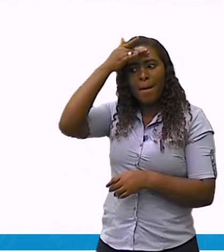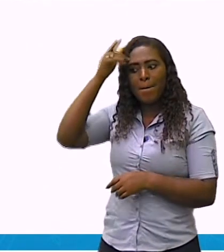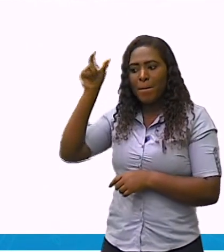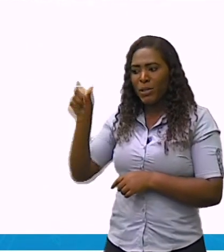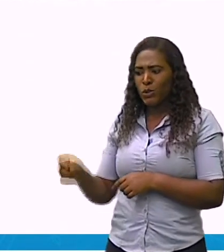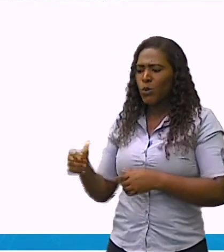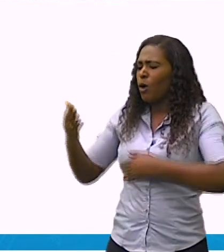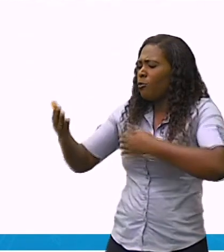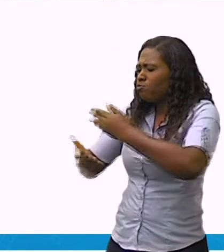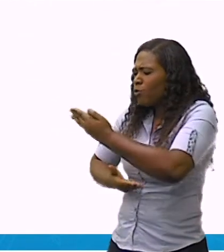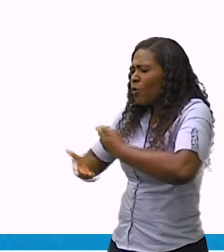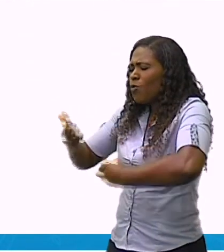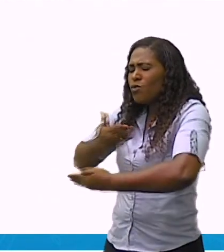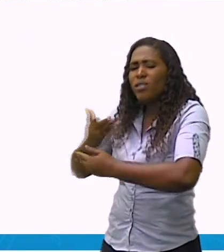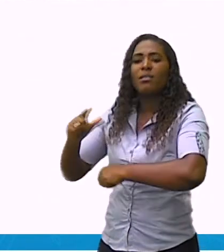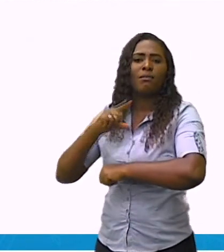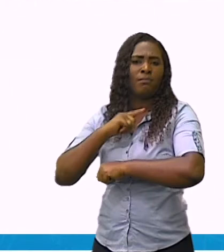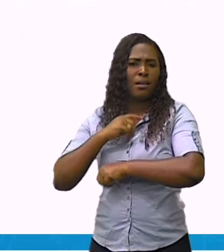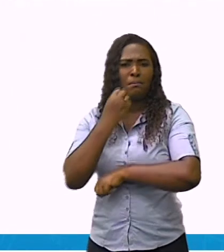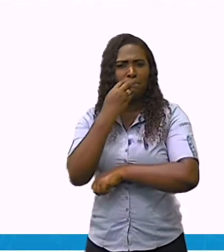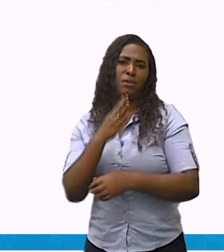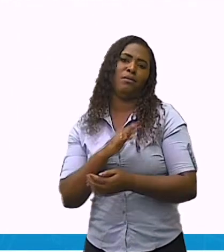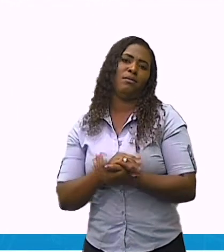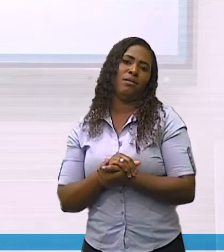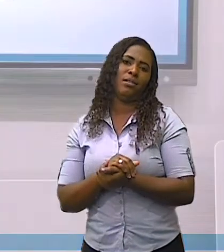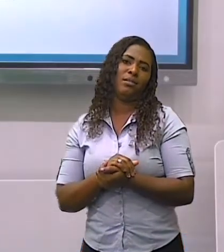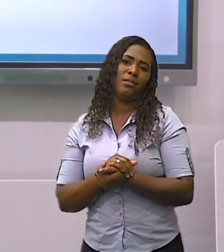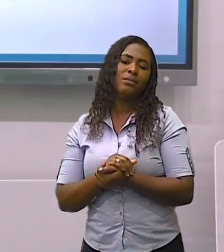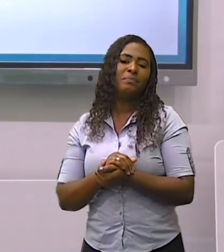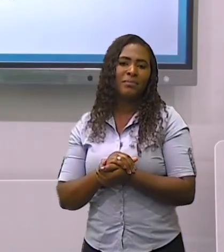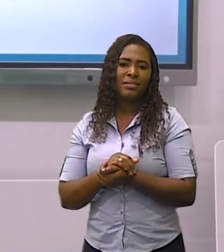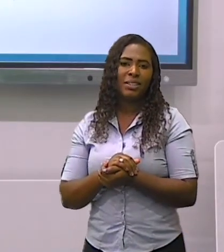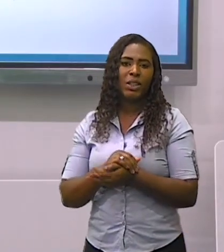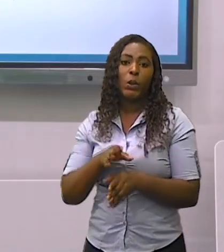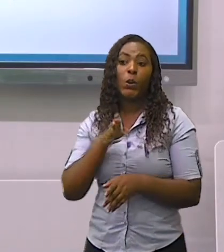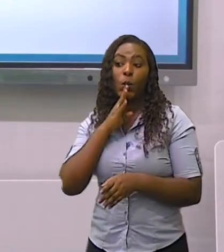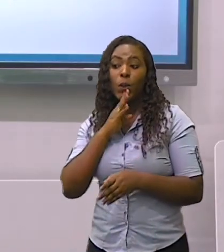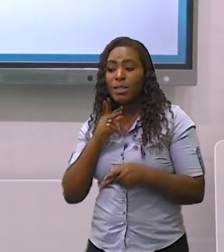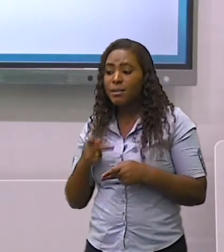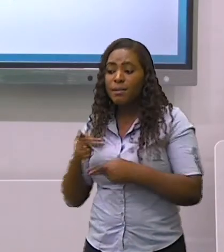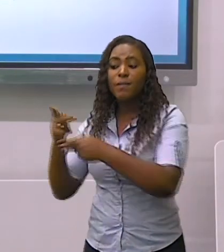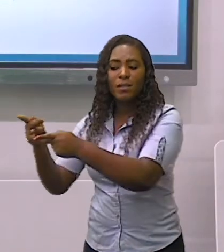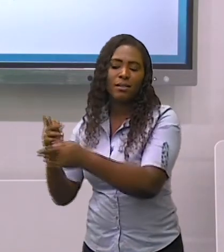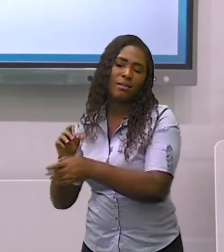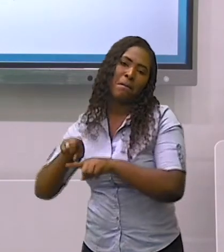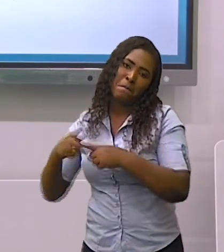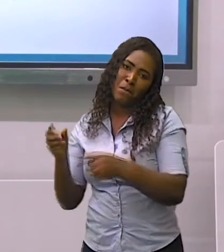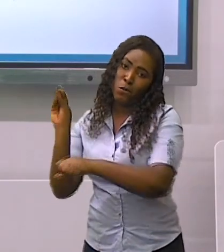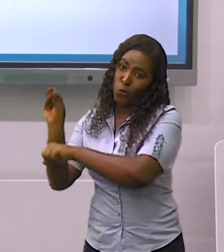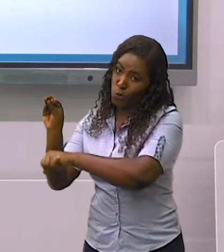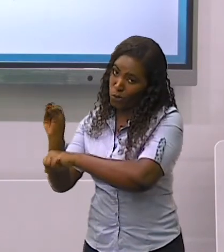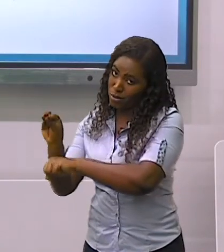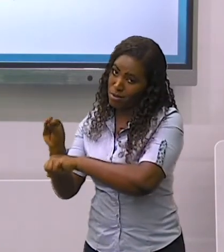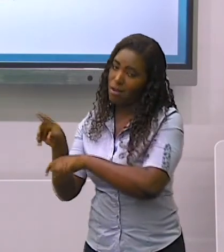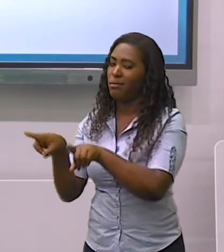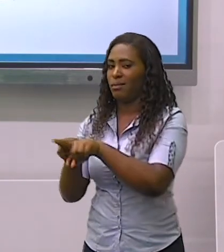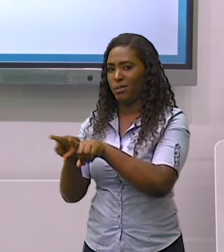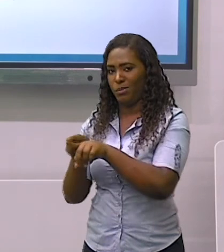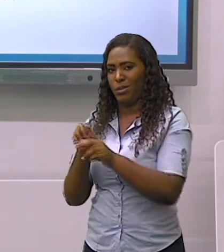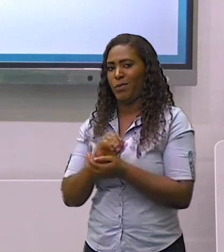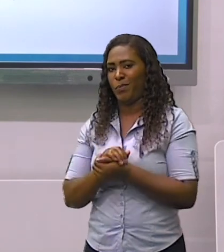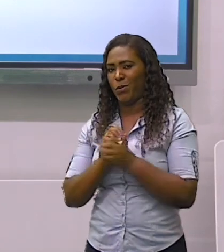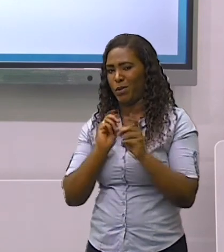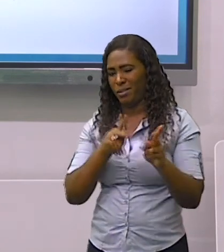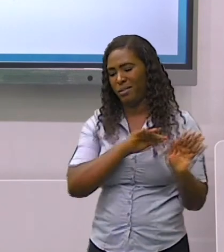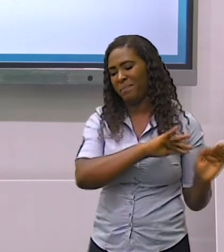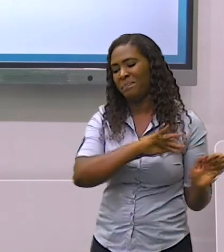que você vai, também cuidar bem de cada um. Pessoal, essa foi a proposta de hoje,